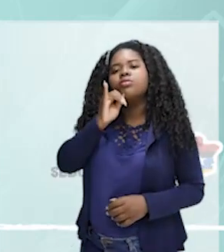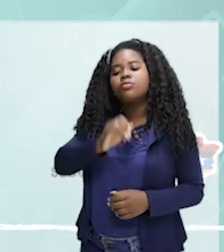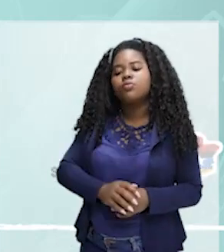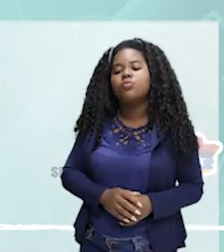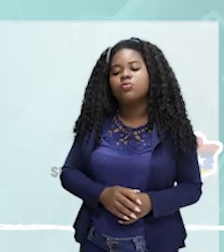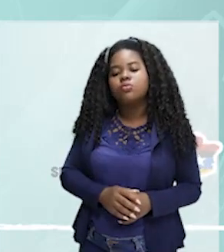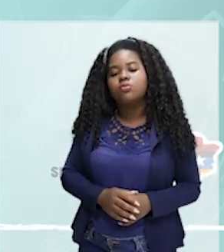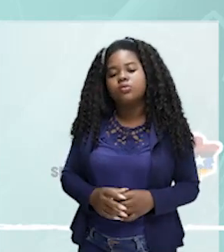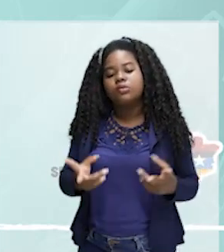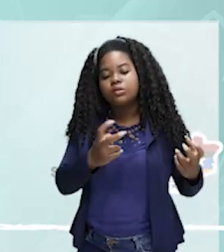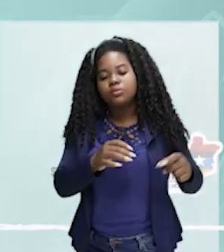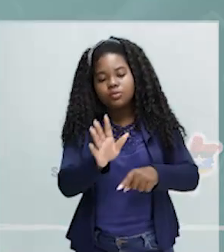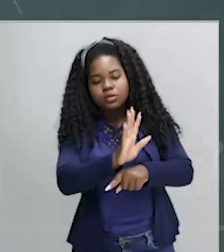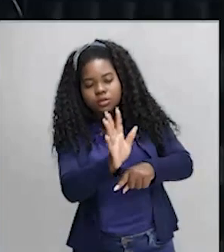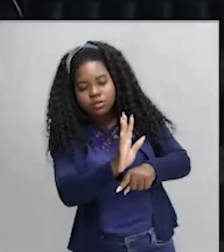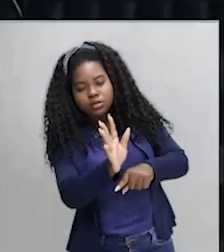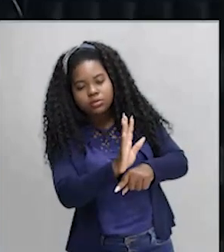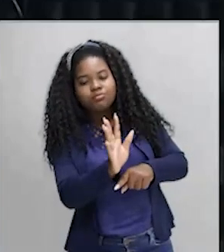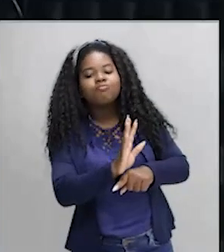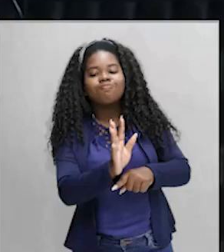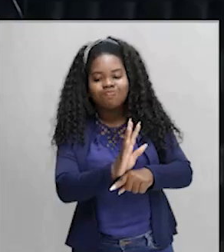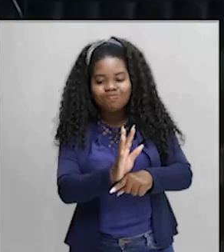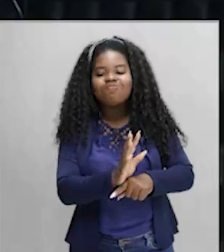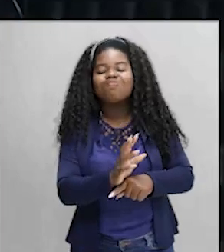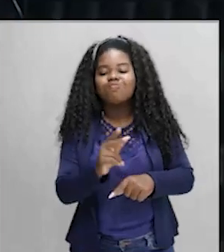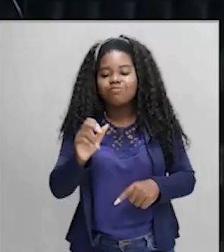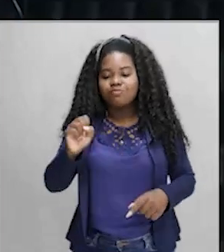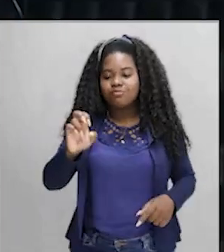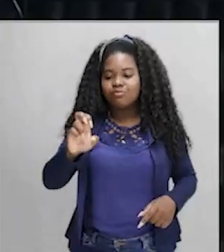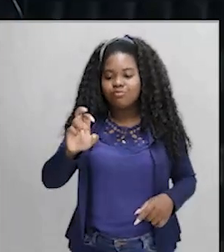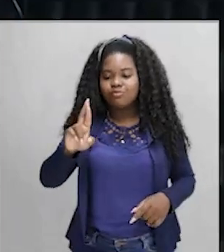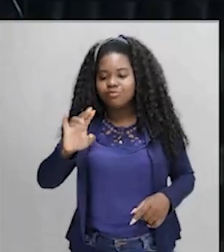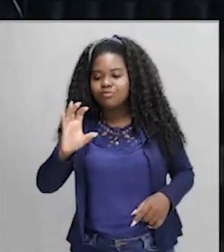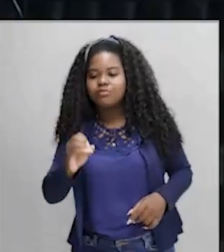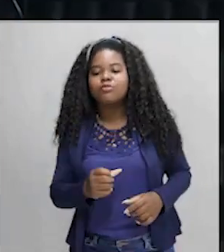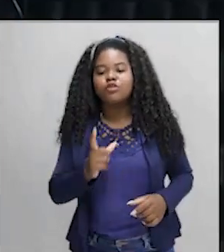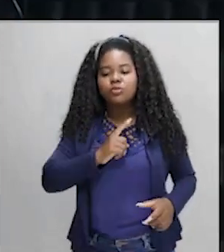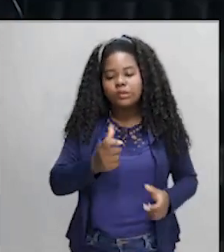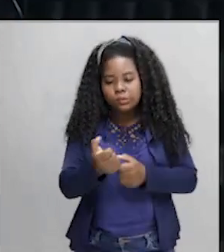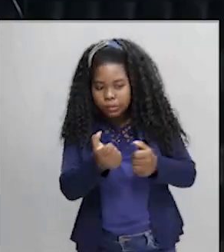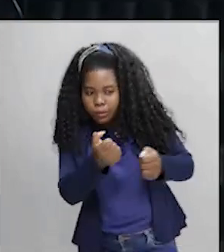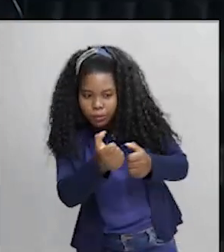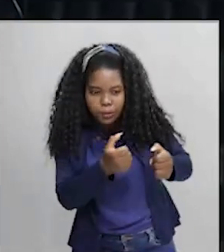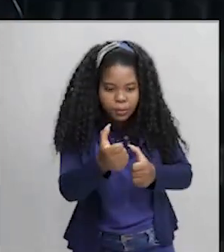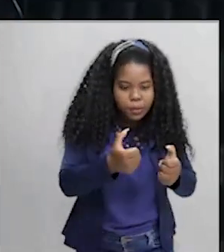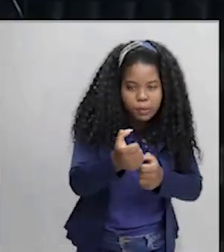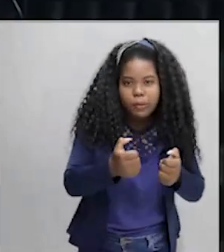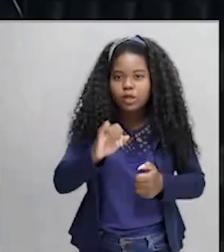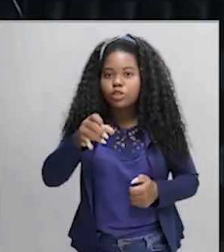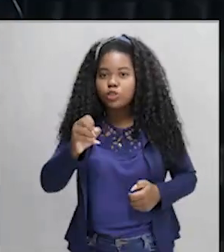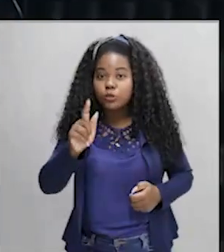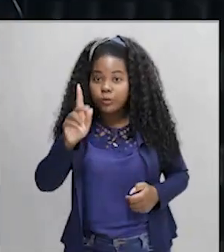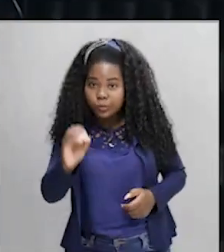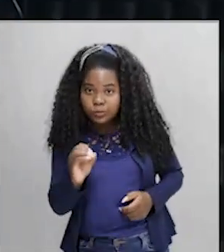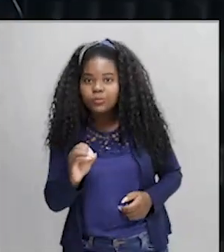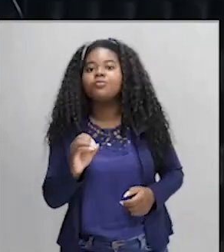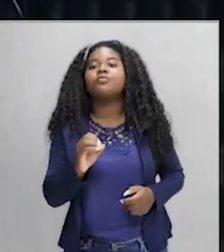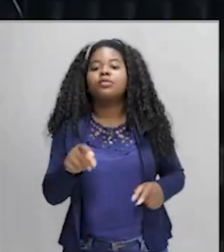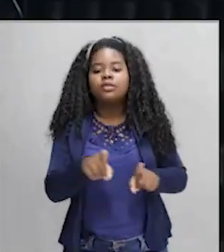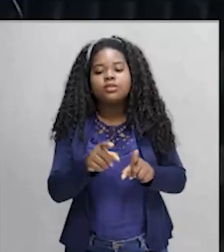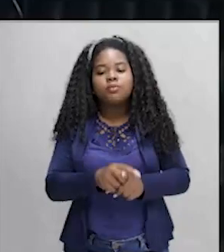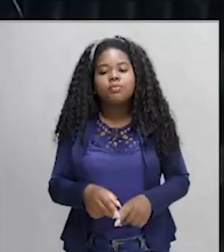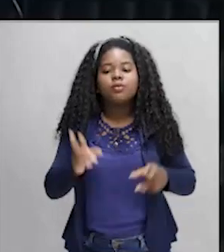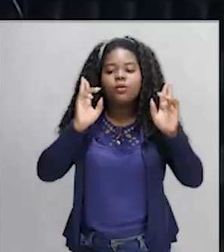assiste filme, série, jogos, quando você está jogando, participando de um jogo interativo, quando você ouve